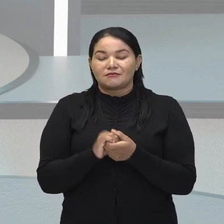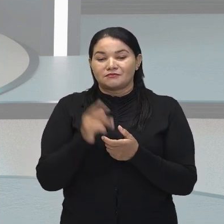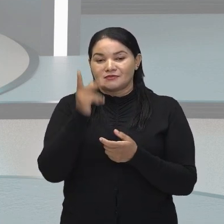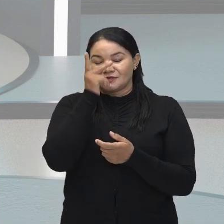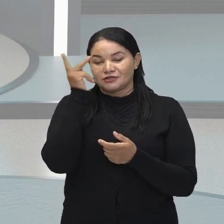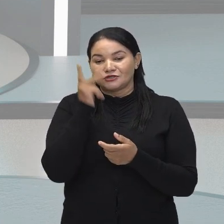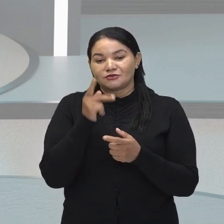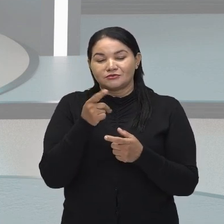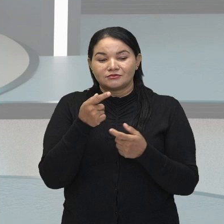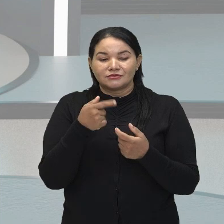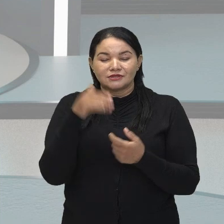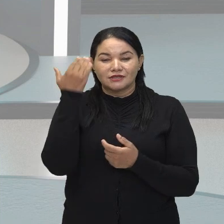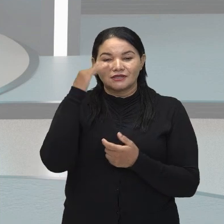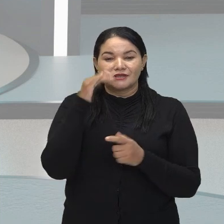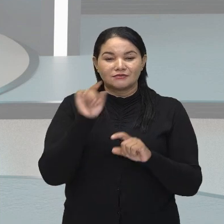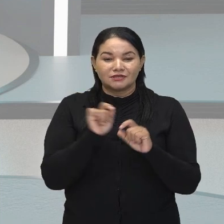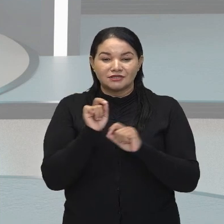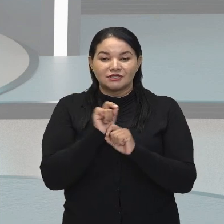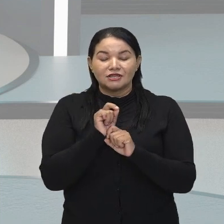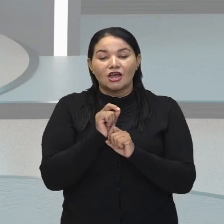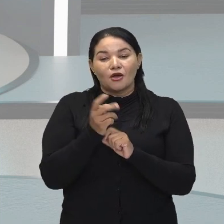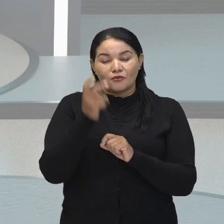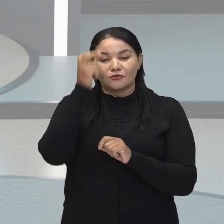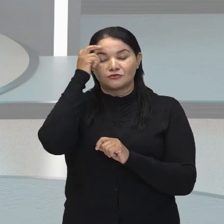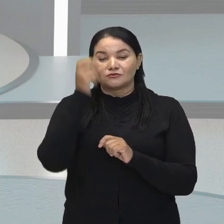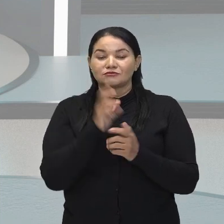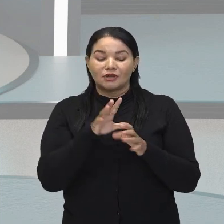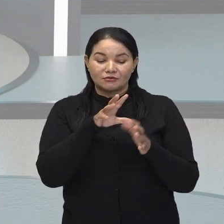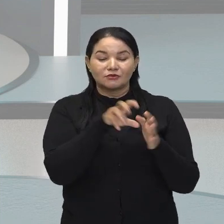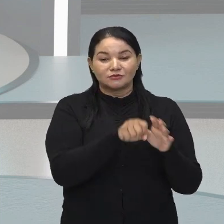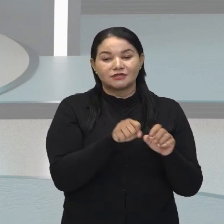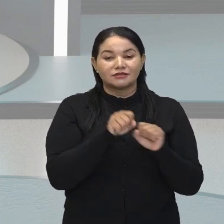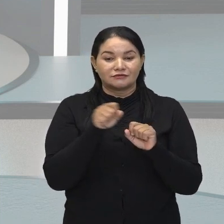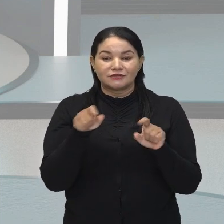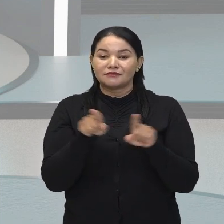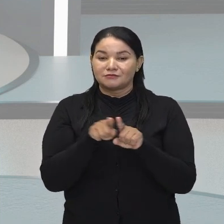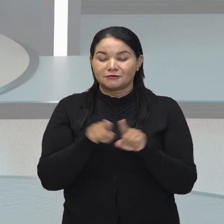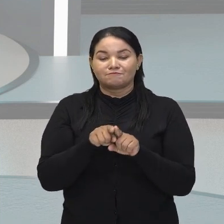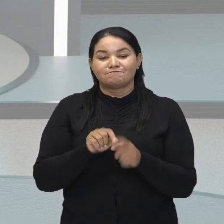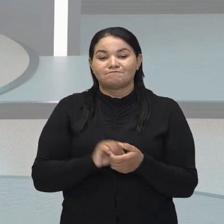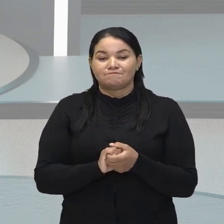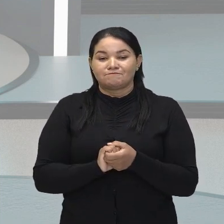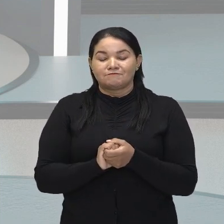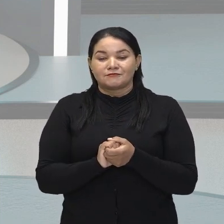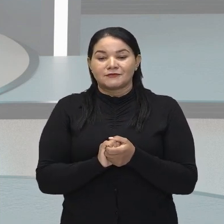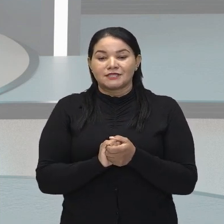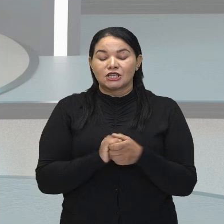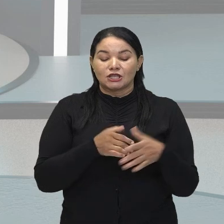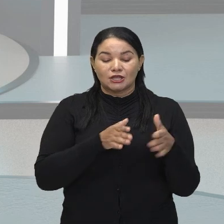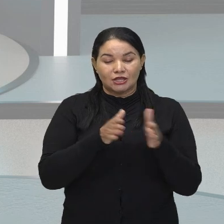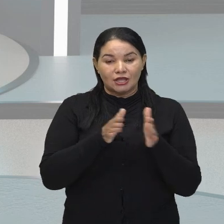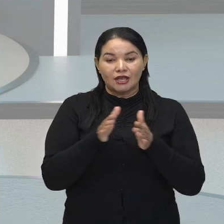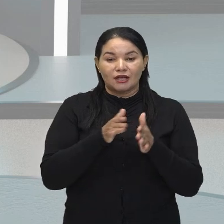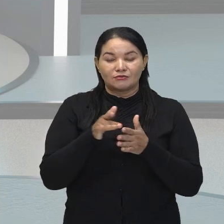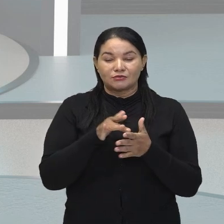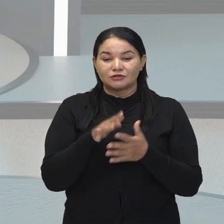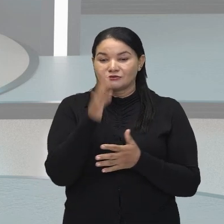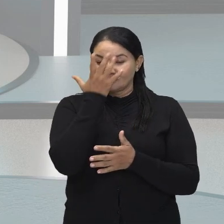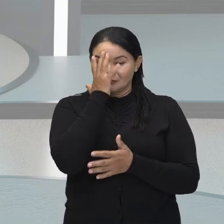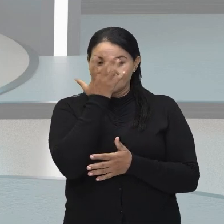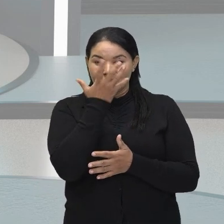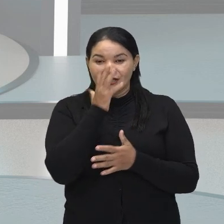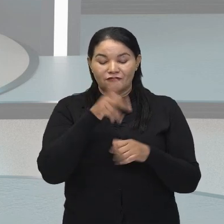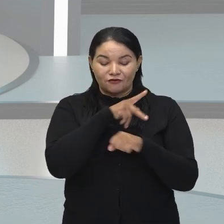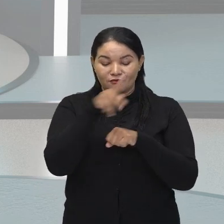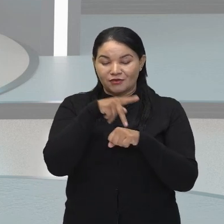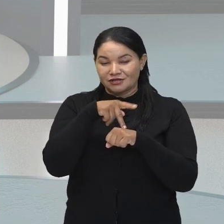passa ali por uma apropriação cultural também. Então, na época do Carnaval, em vários países do mundo,